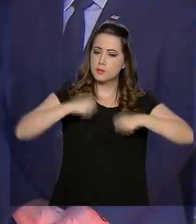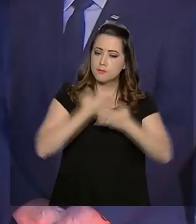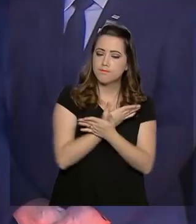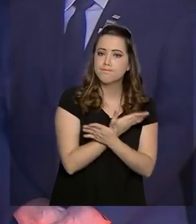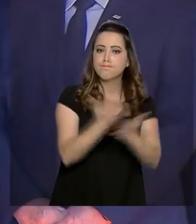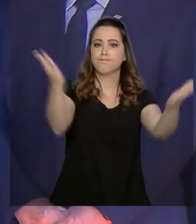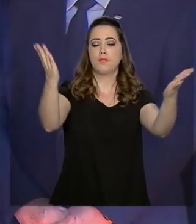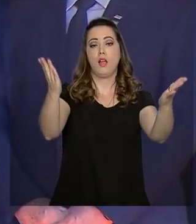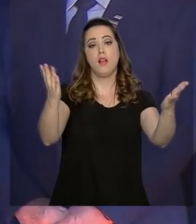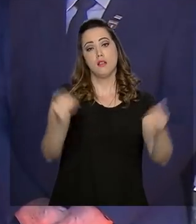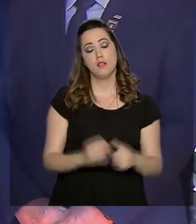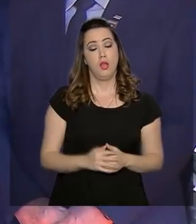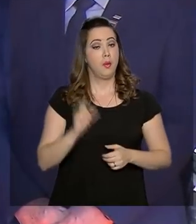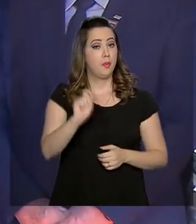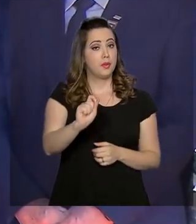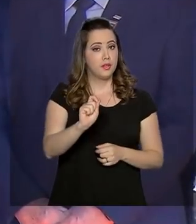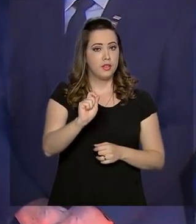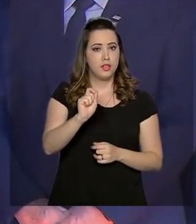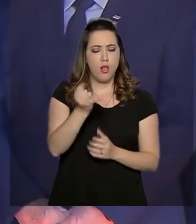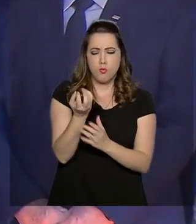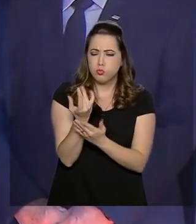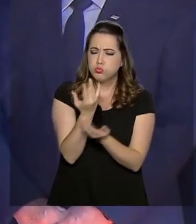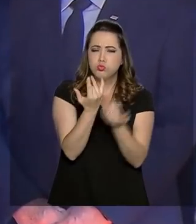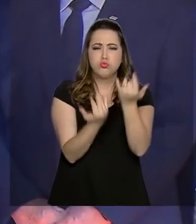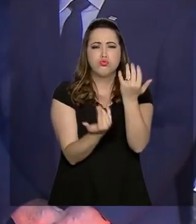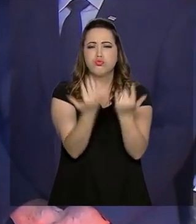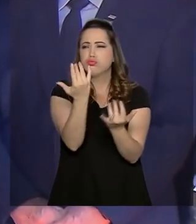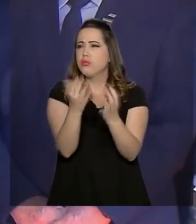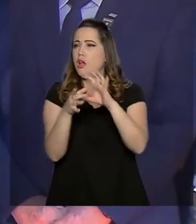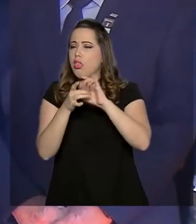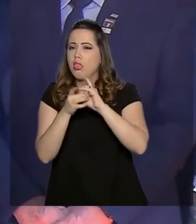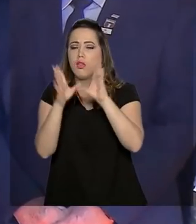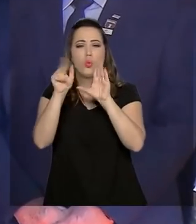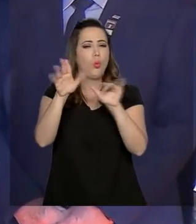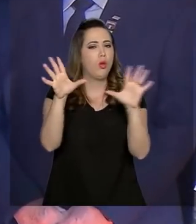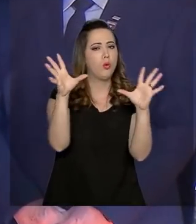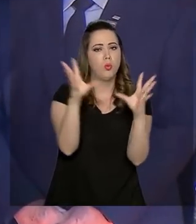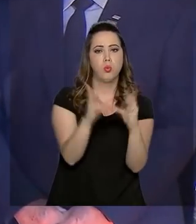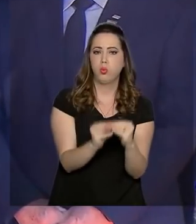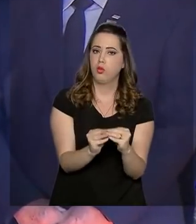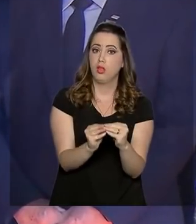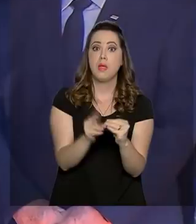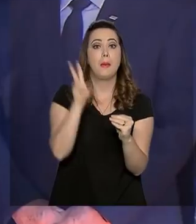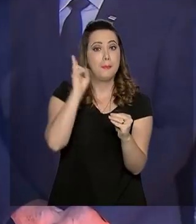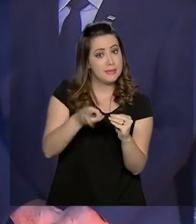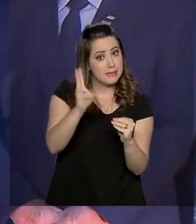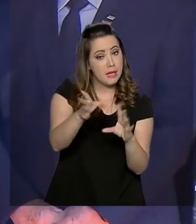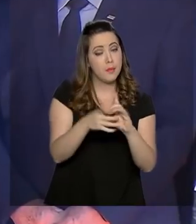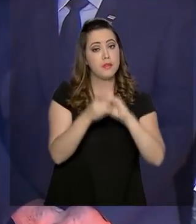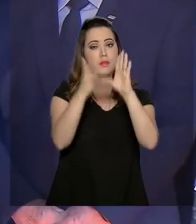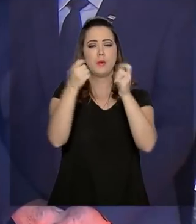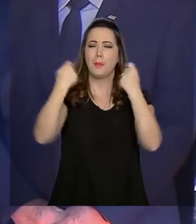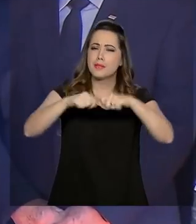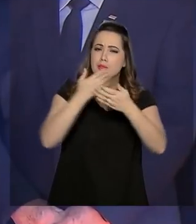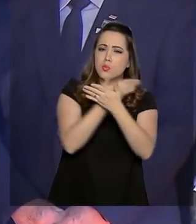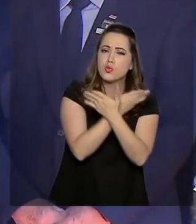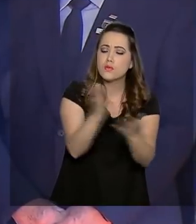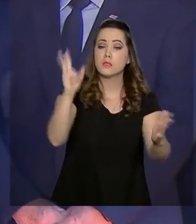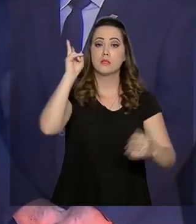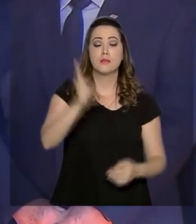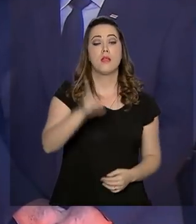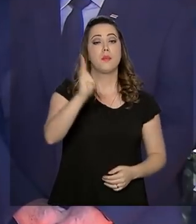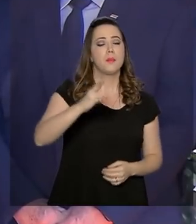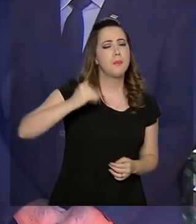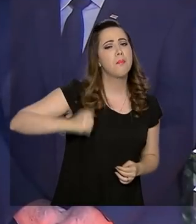vocês para que a chama da democracia não se apague. Precisamos de vocês, cada vez